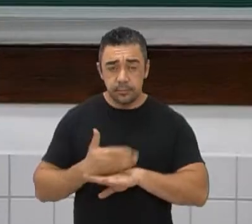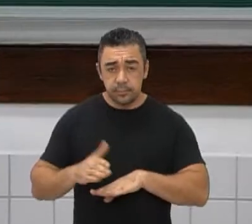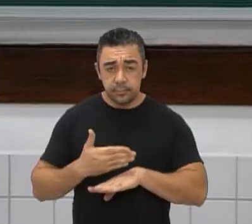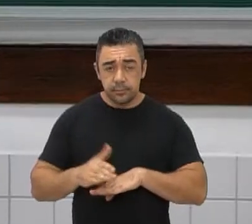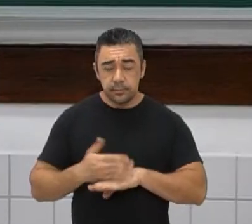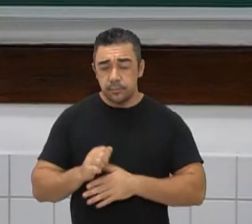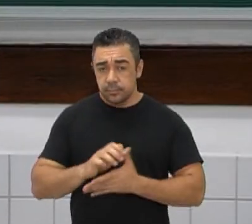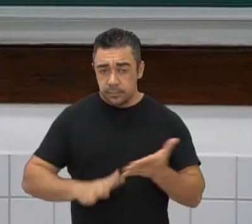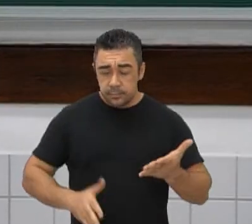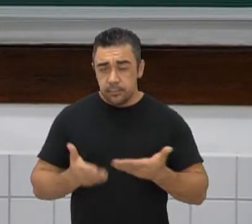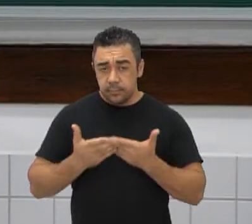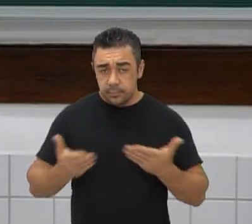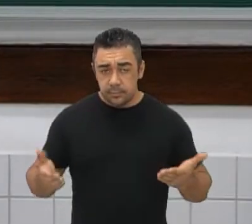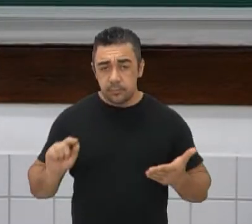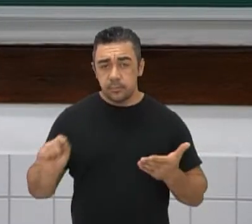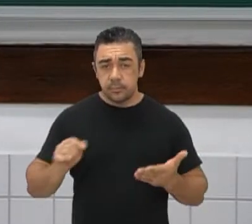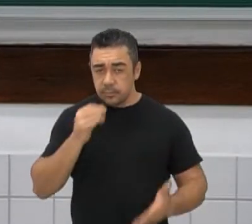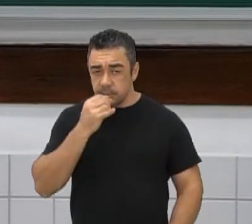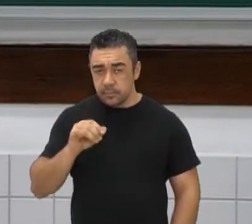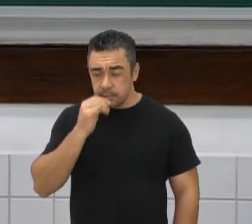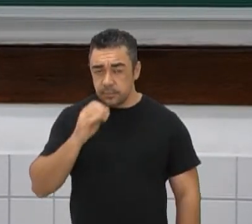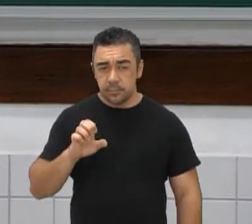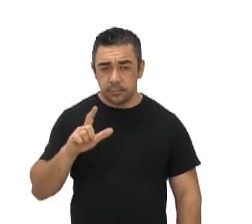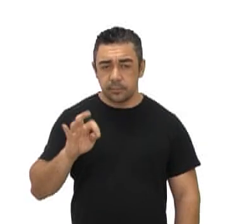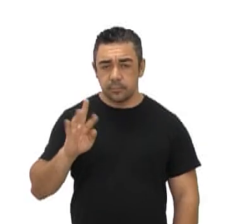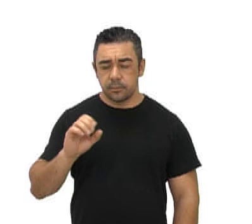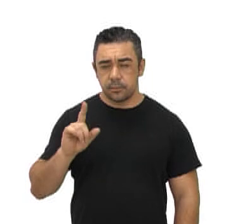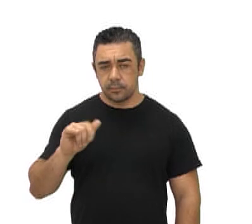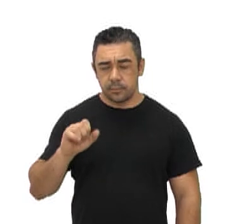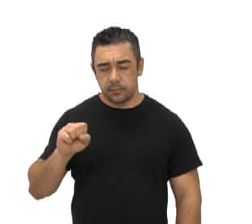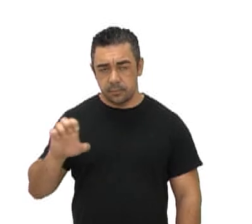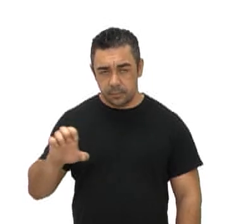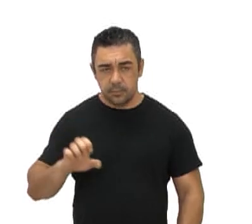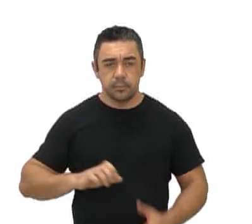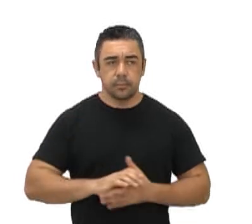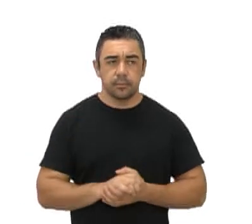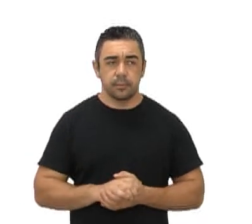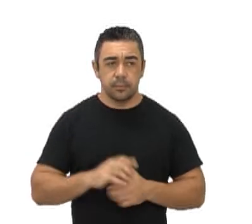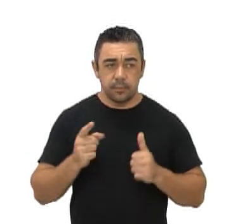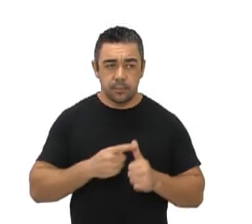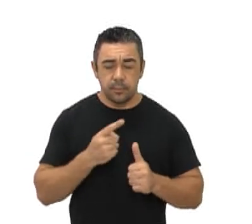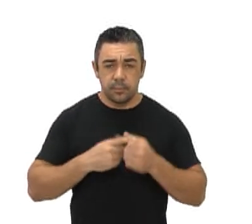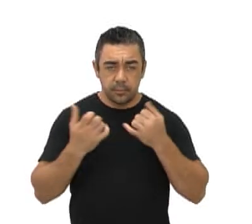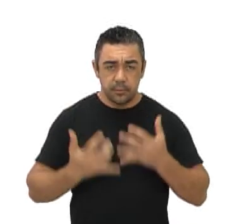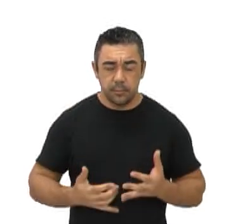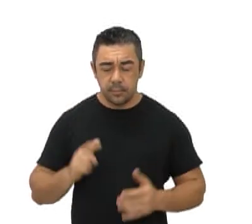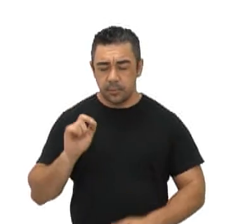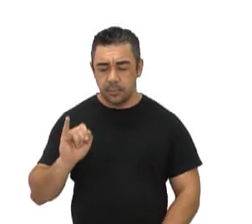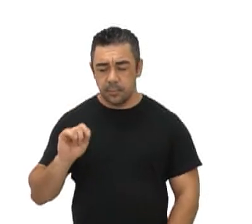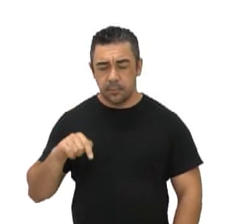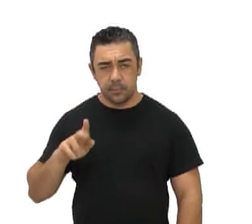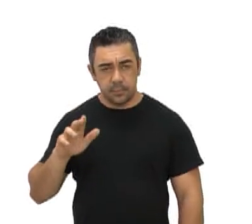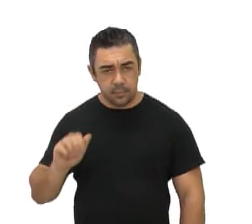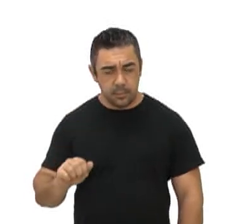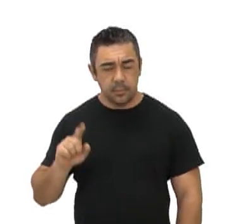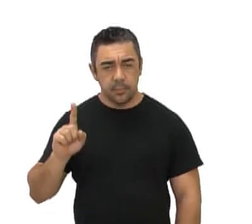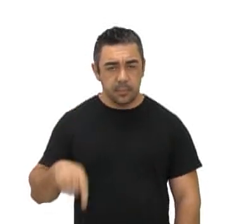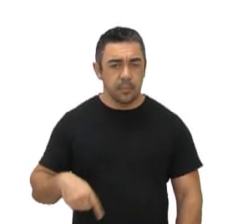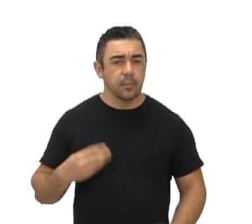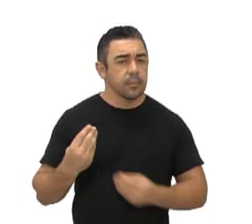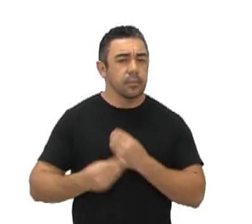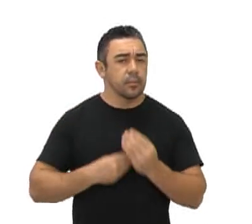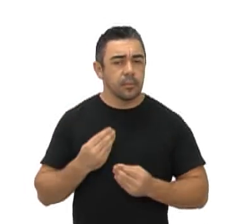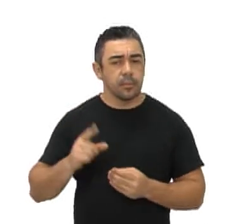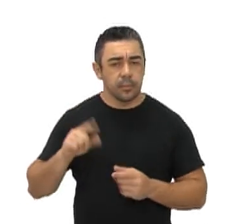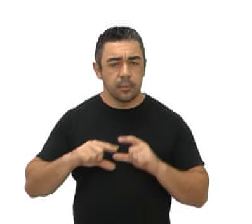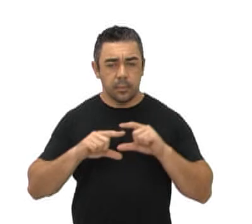praticar alguns exercícios sobre eletrólise. Então o primeiro deles é o seguinte. A eletrólise ígnea do brometo de magnésio é representada